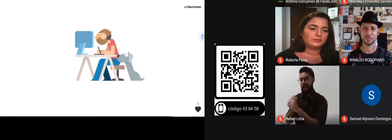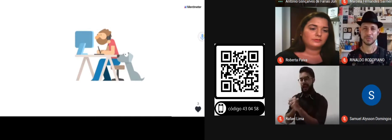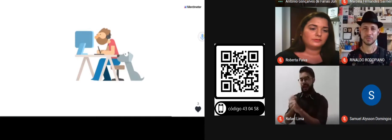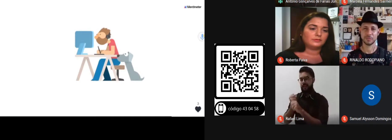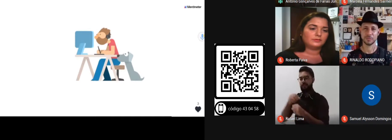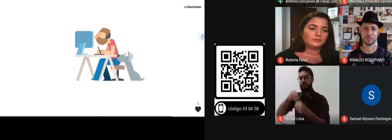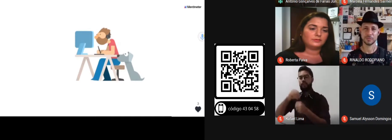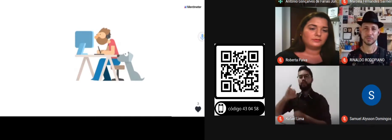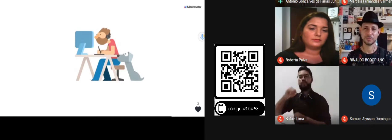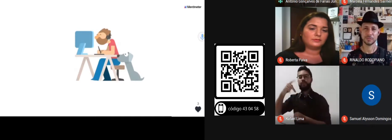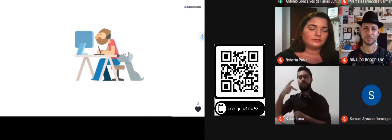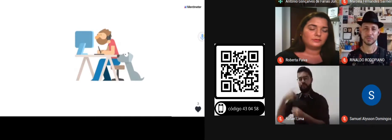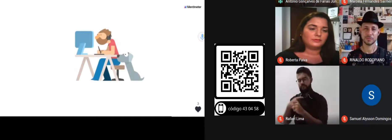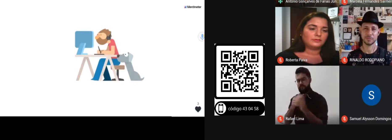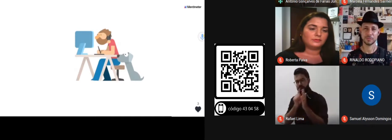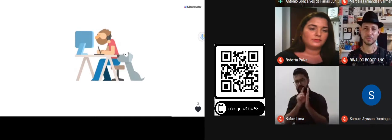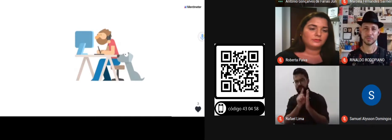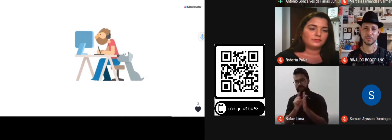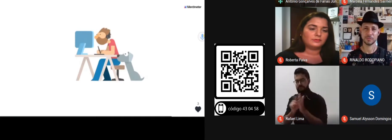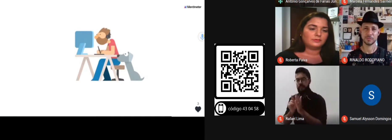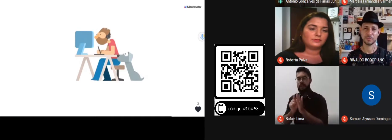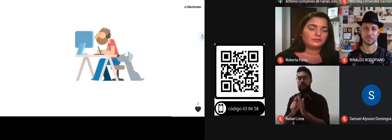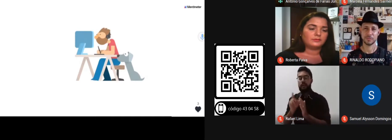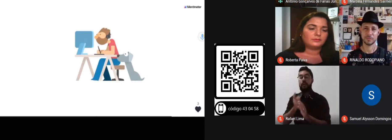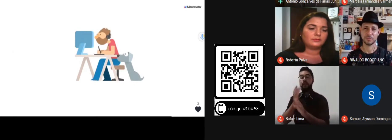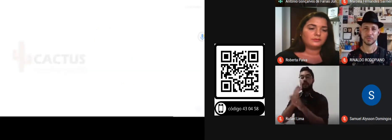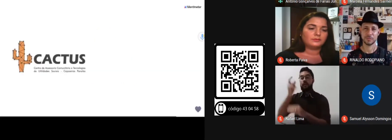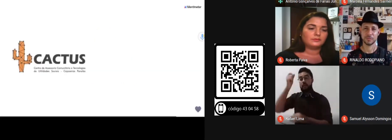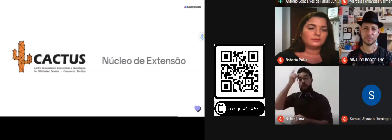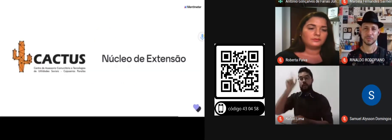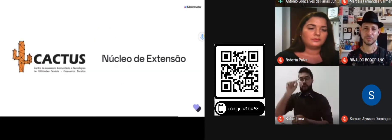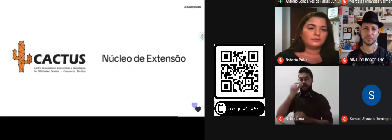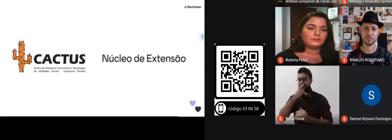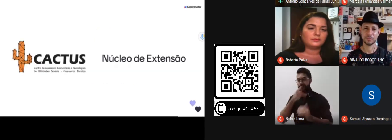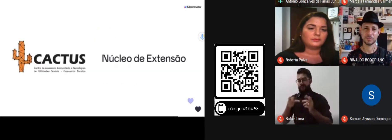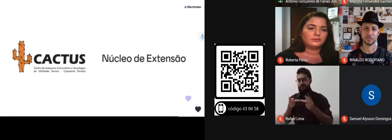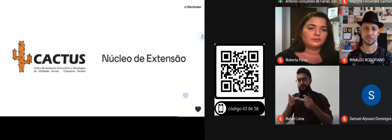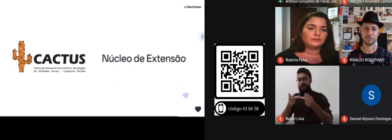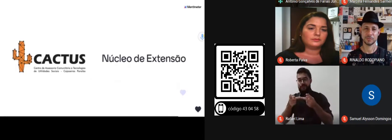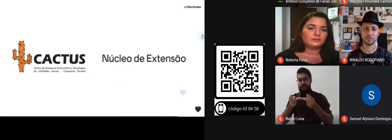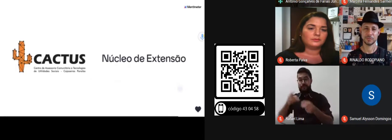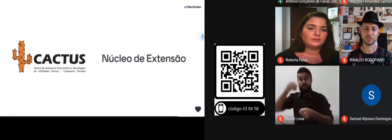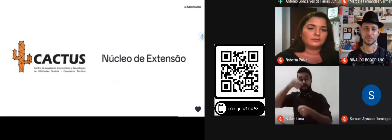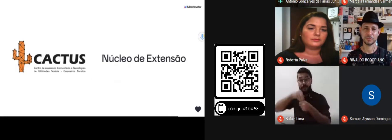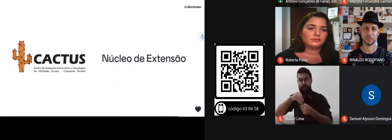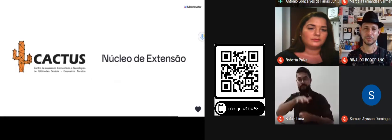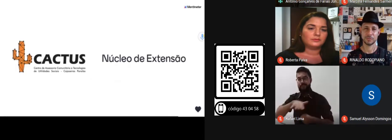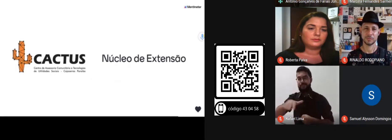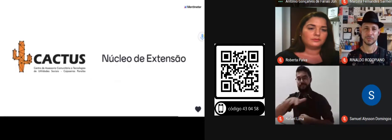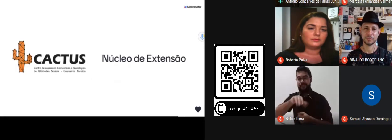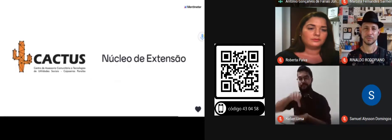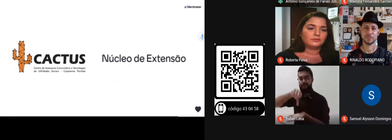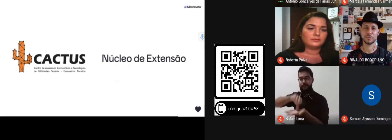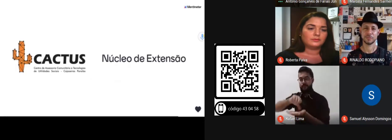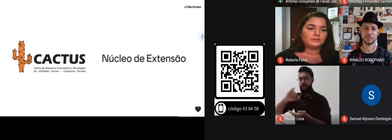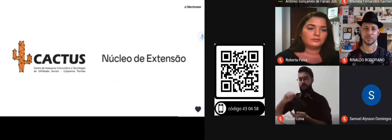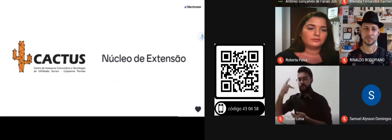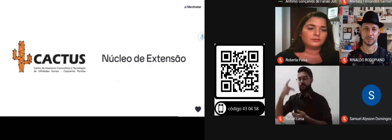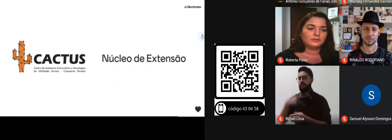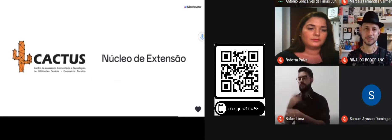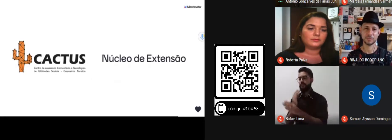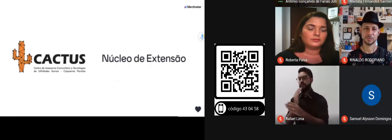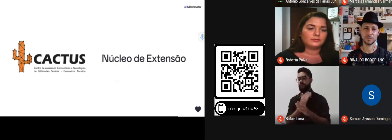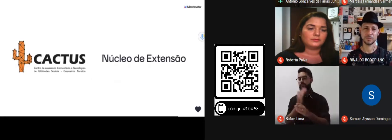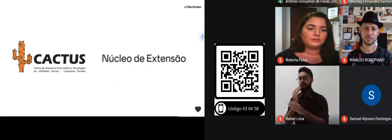E a ideia desse mãos à obra, vamos dizer assim, dentro do campus, eu tive a oportunidade de desenvolver junto ao núcleo de extensão Cactus, né?